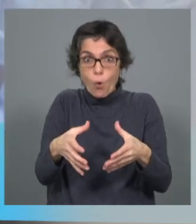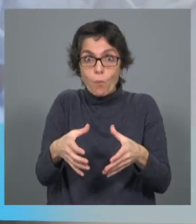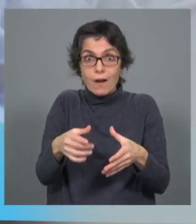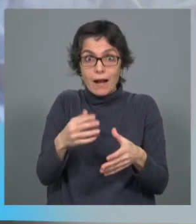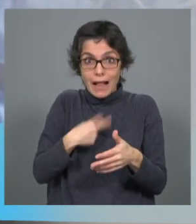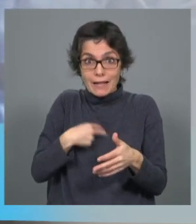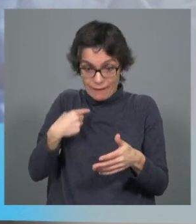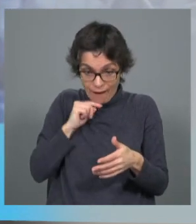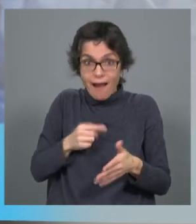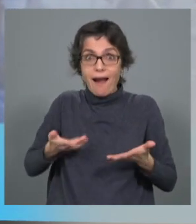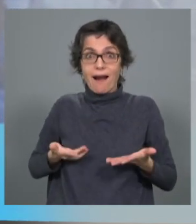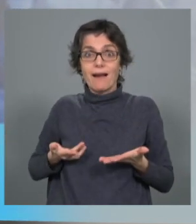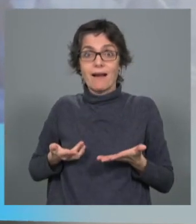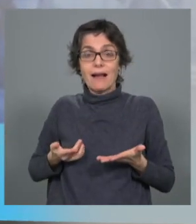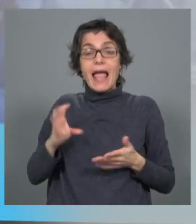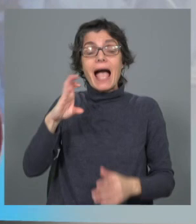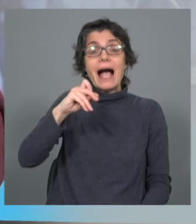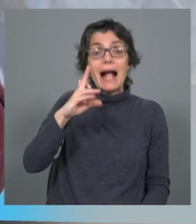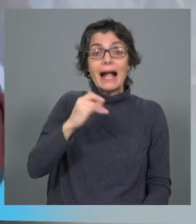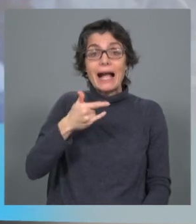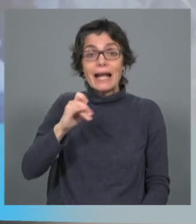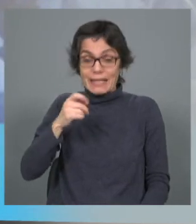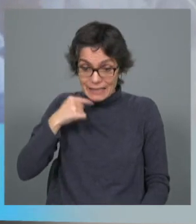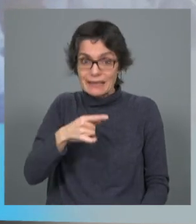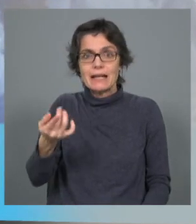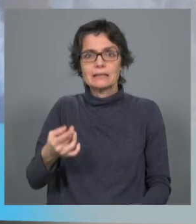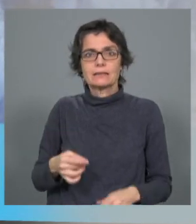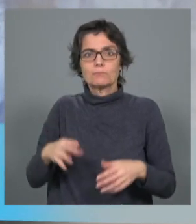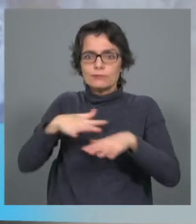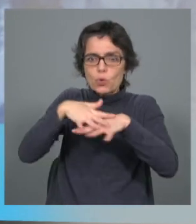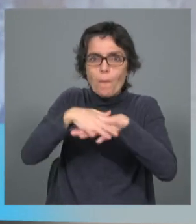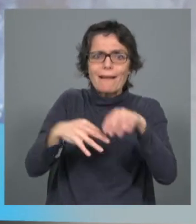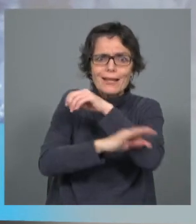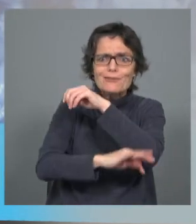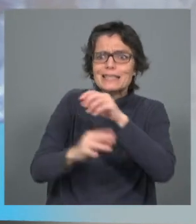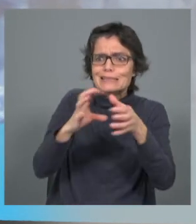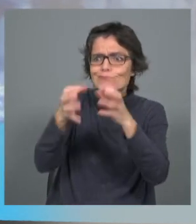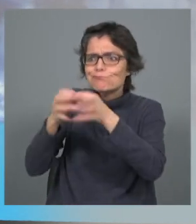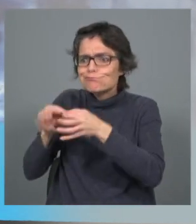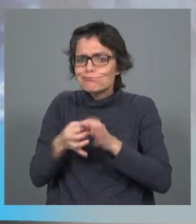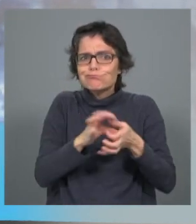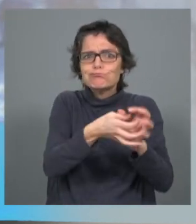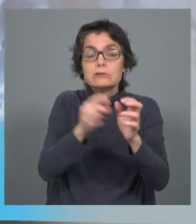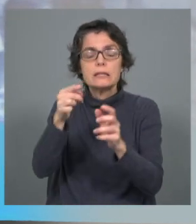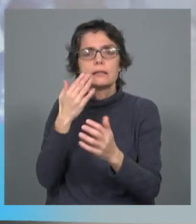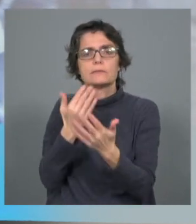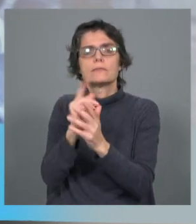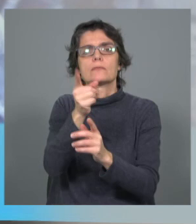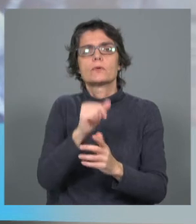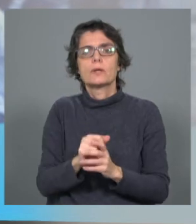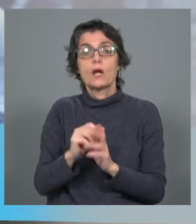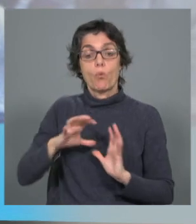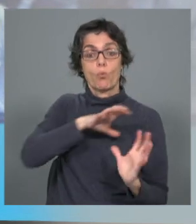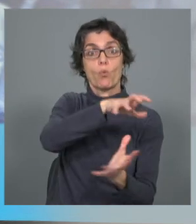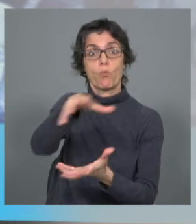isso mesmo, não é? E, portanto, pode-se organizar a rapidamente chegar. E isto mostra-nos que, no mundo globalizado como é o